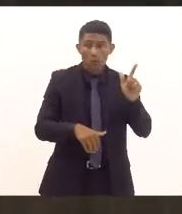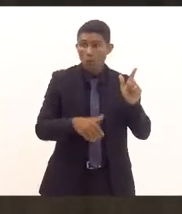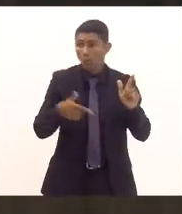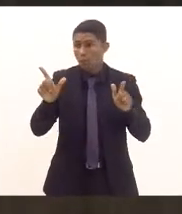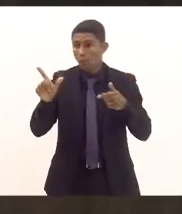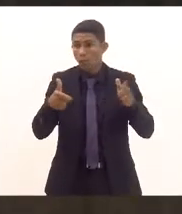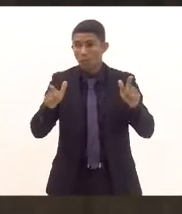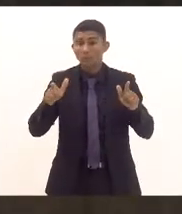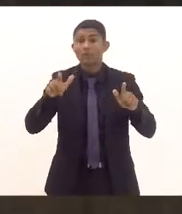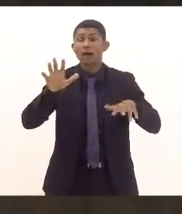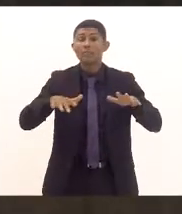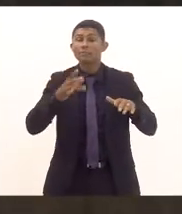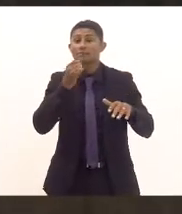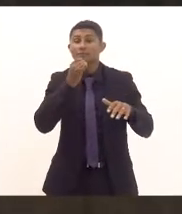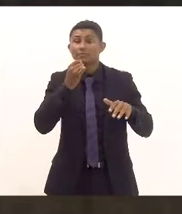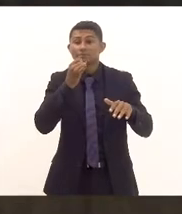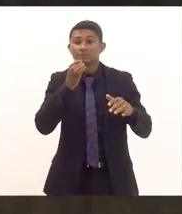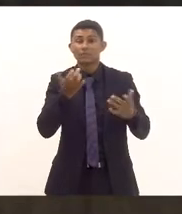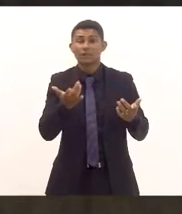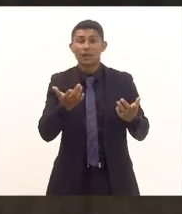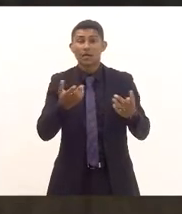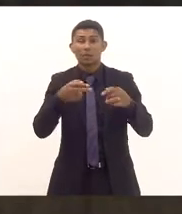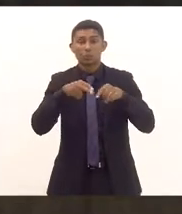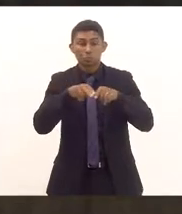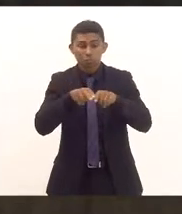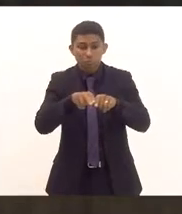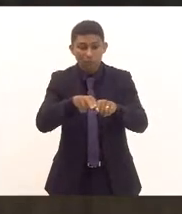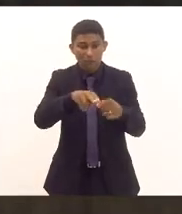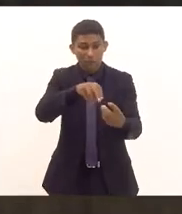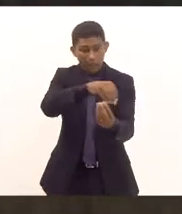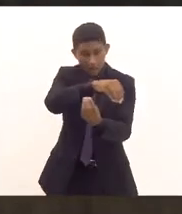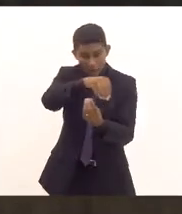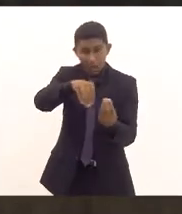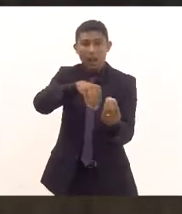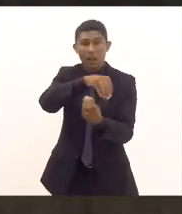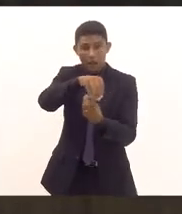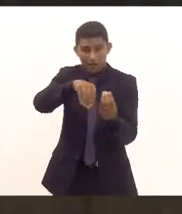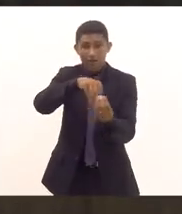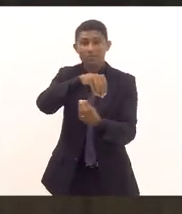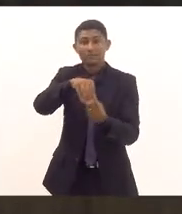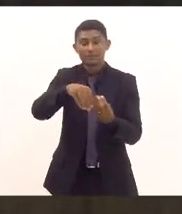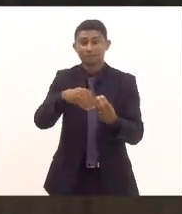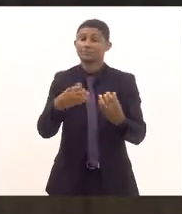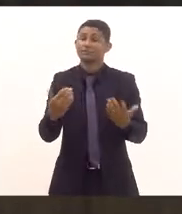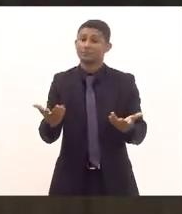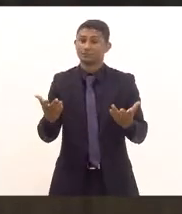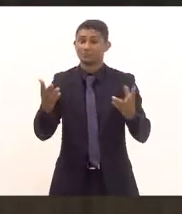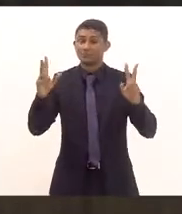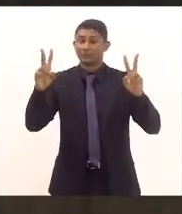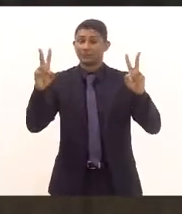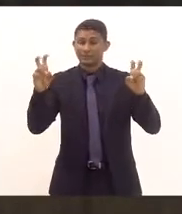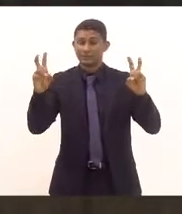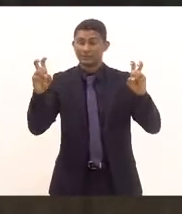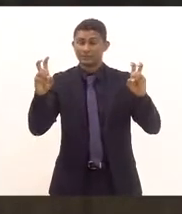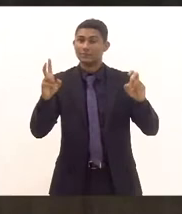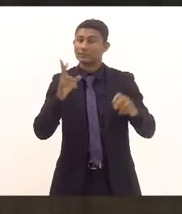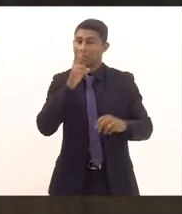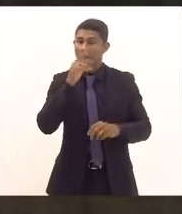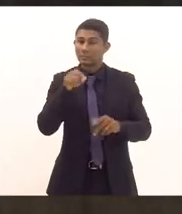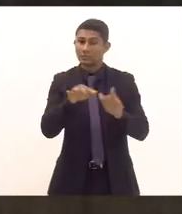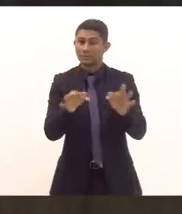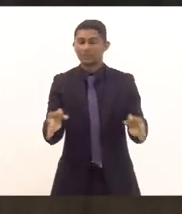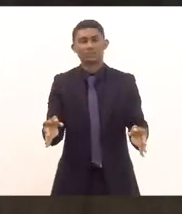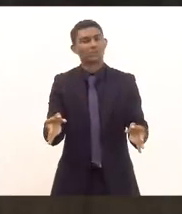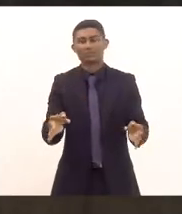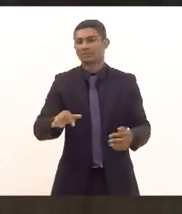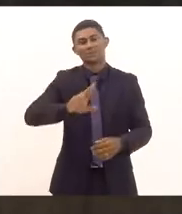o cruzamento em você acabar com a do sem ferrão Então vamos ter uma sopa de vista científico que parece simples mas